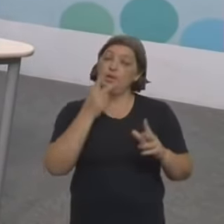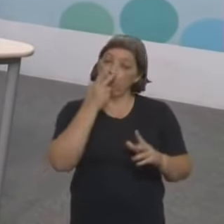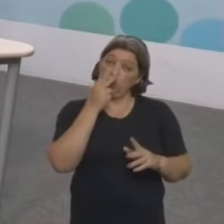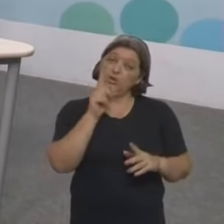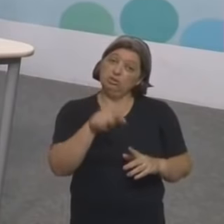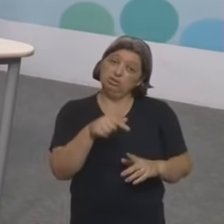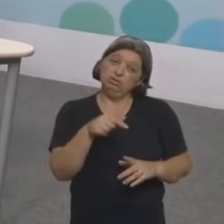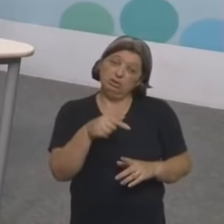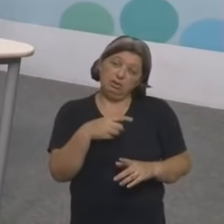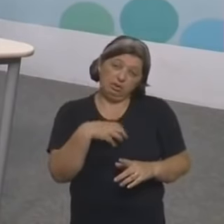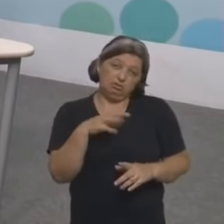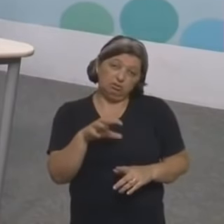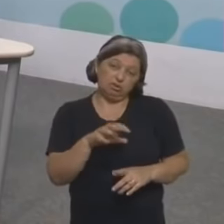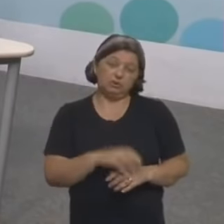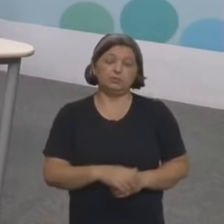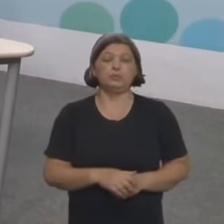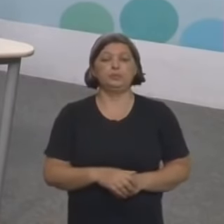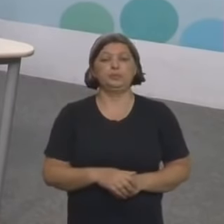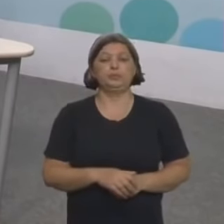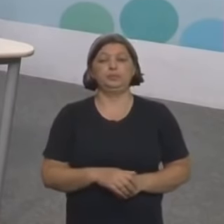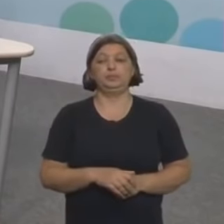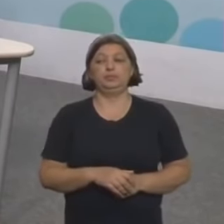isso.